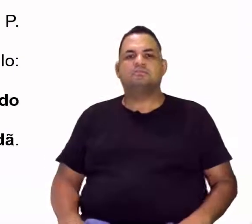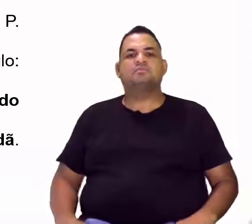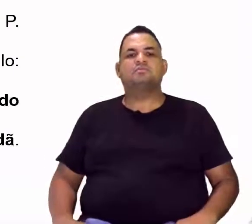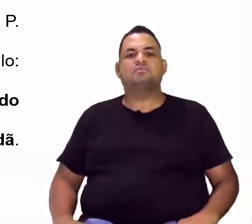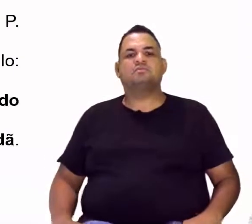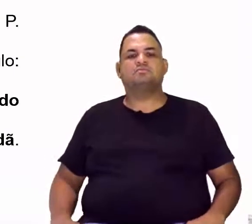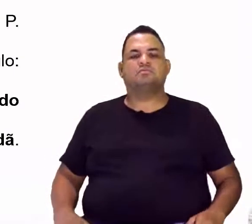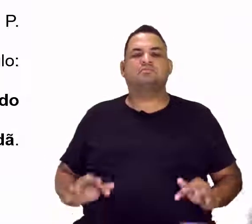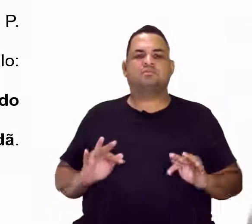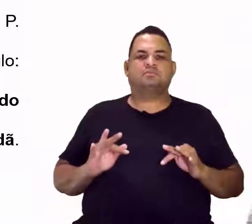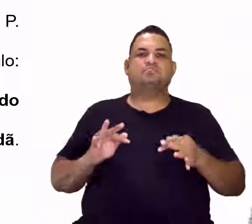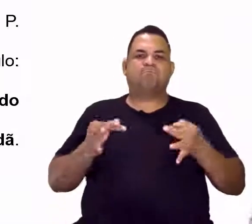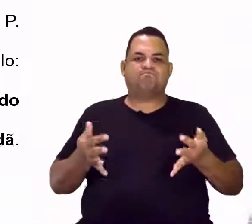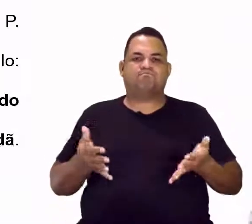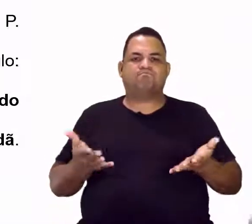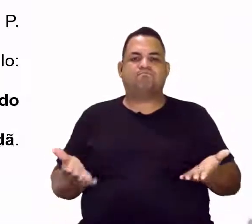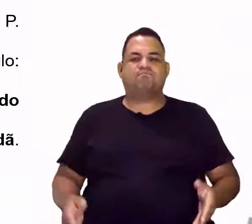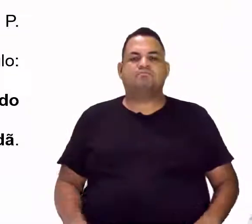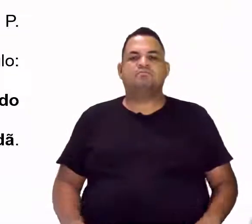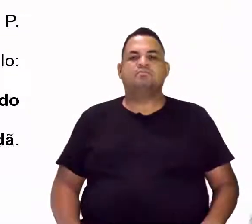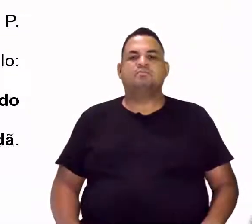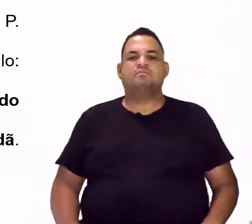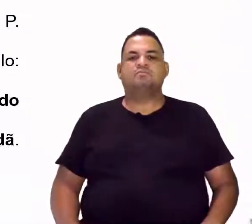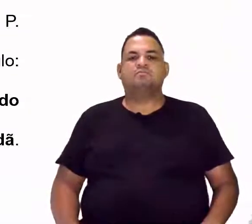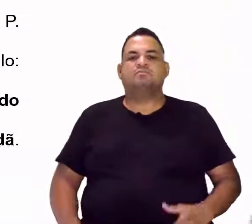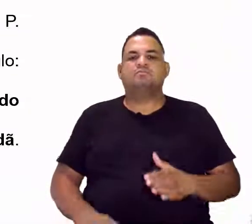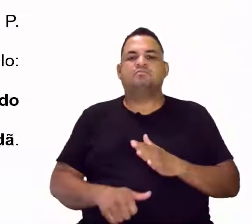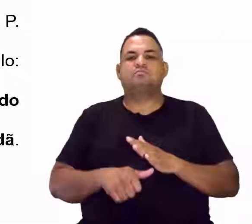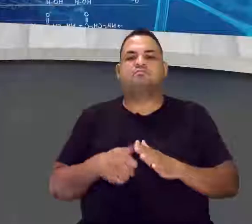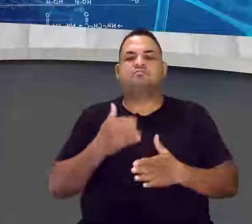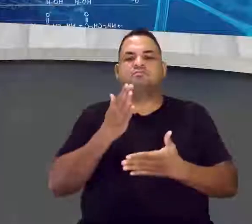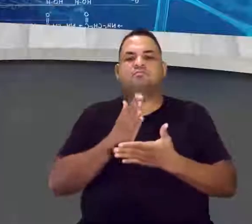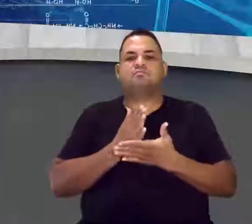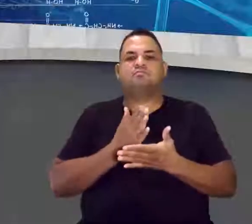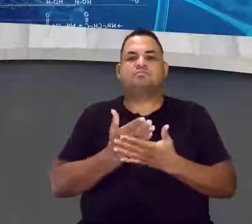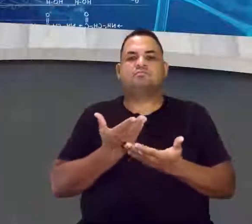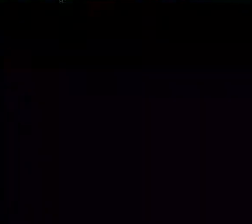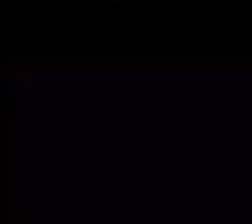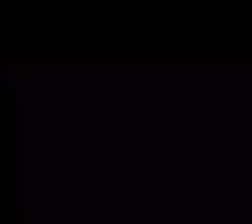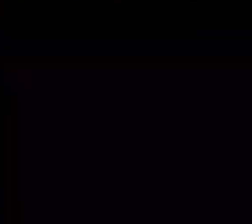chega ao nossa